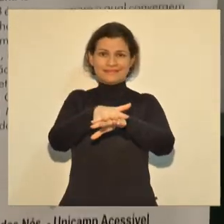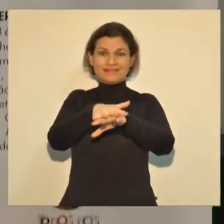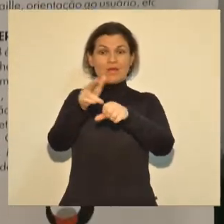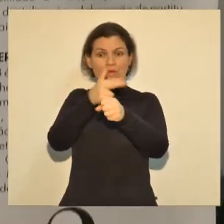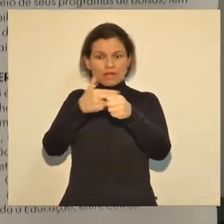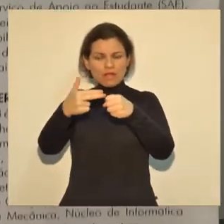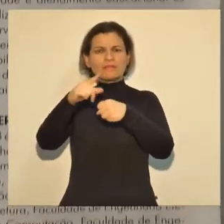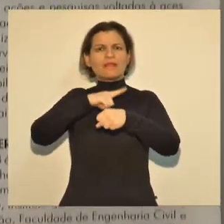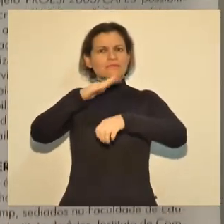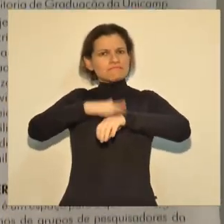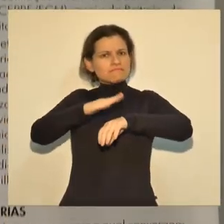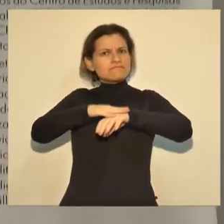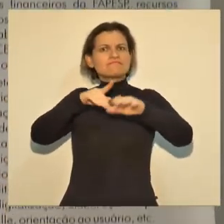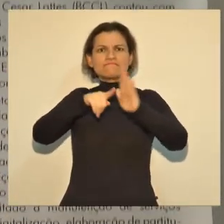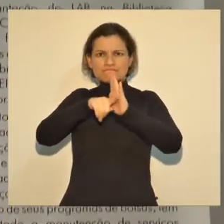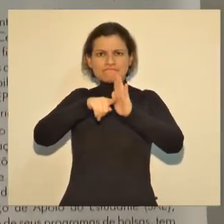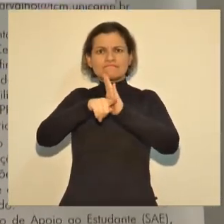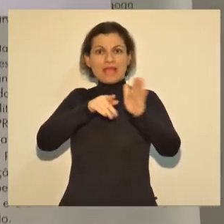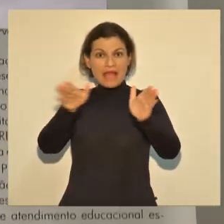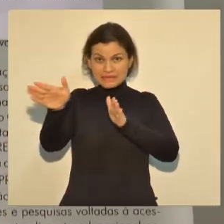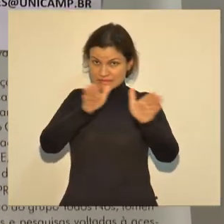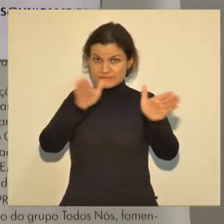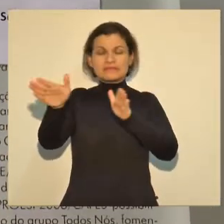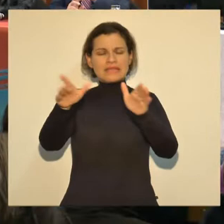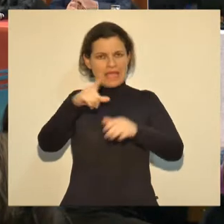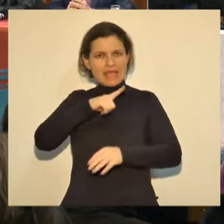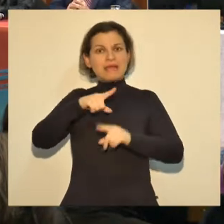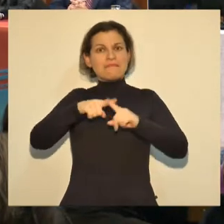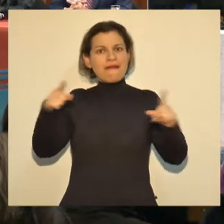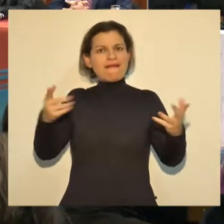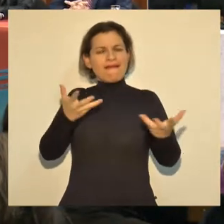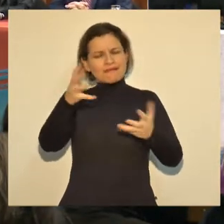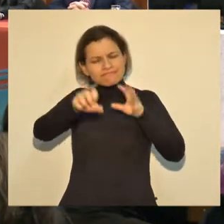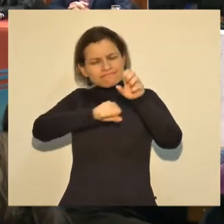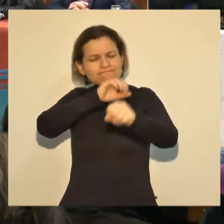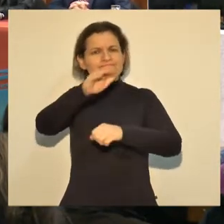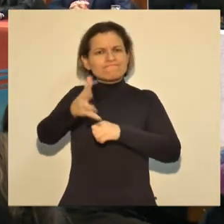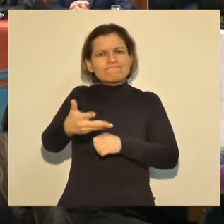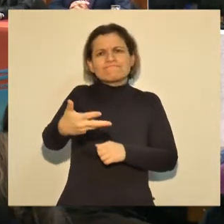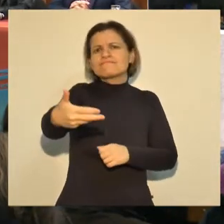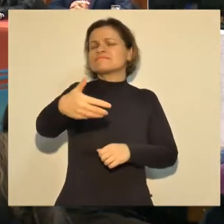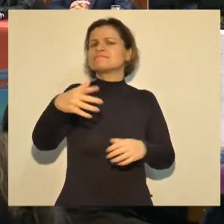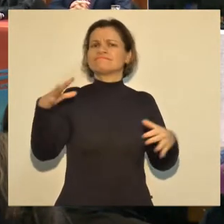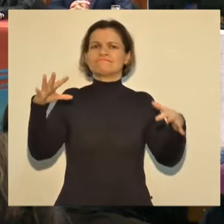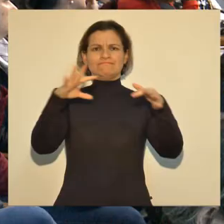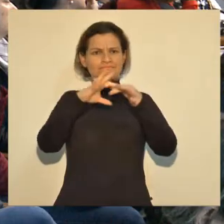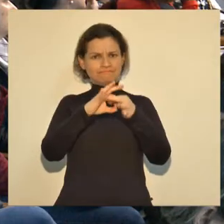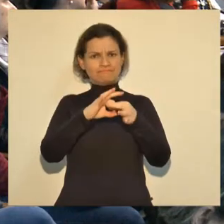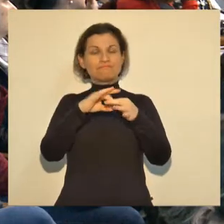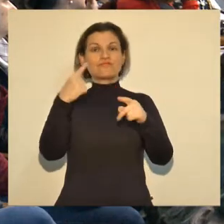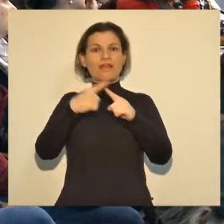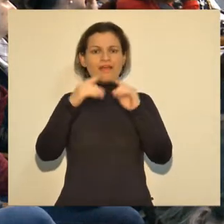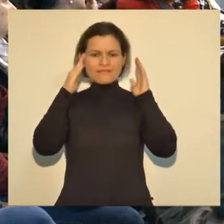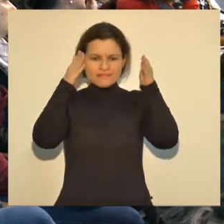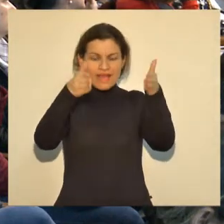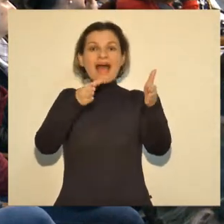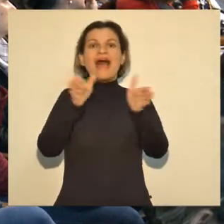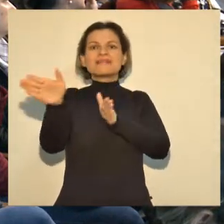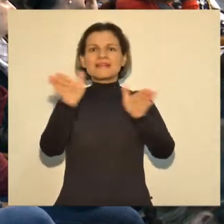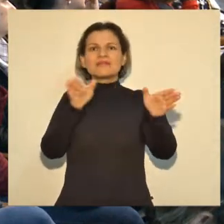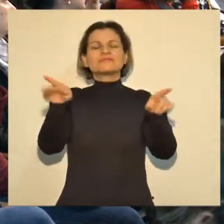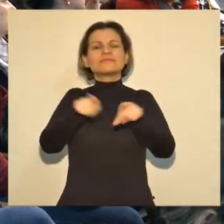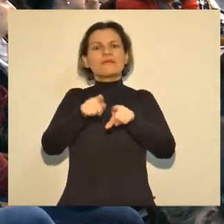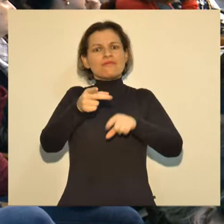A Unicamp tem ações e pesquisas em acessibilidade, mas busca avançar de maneira integrada ao focar em